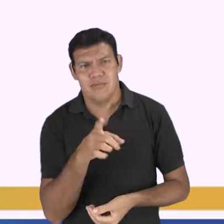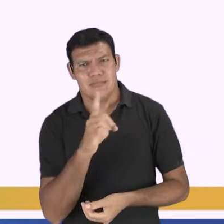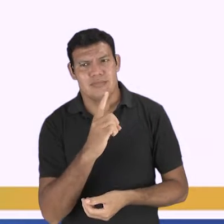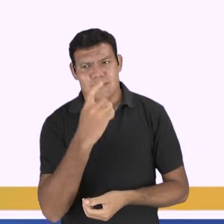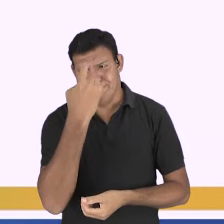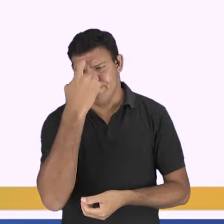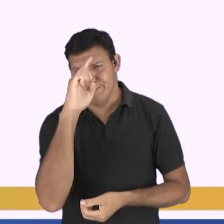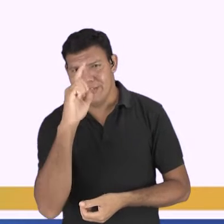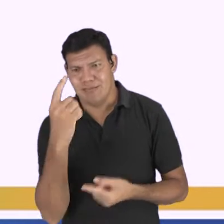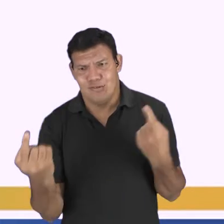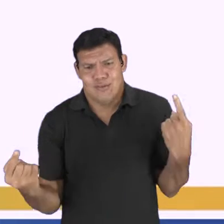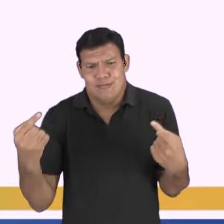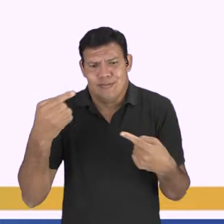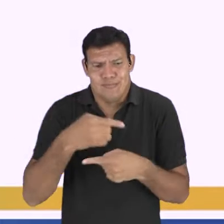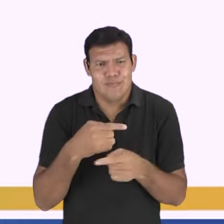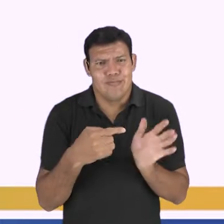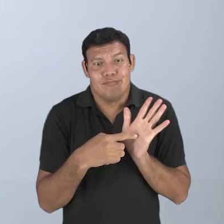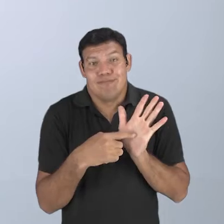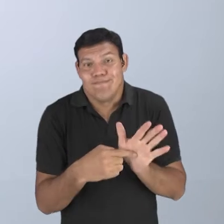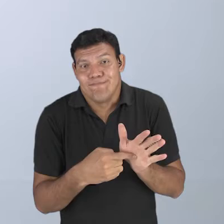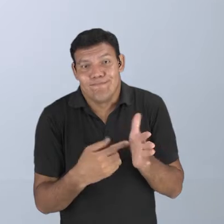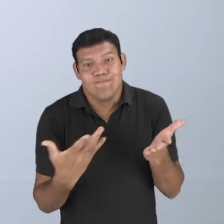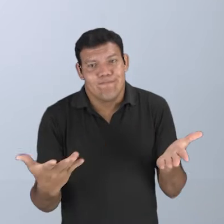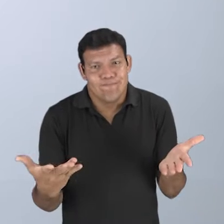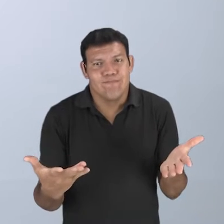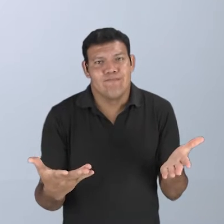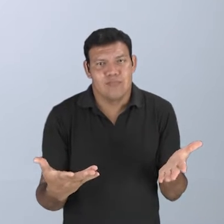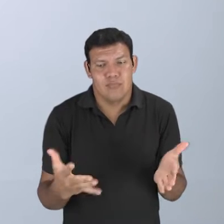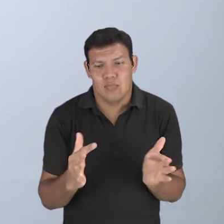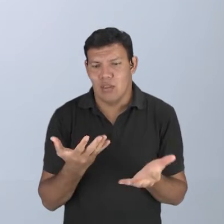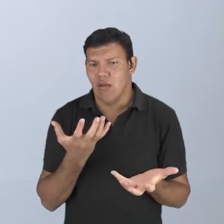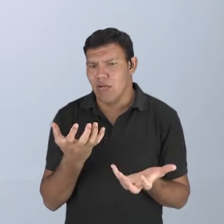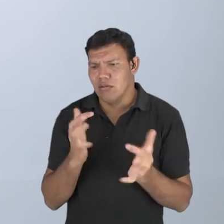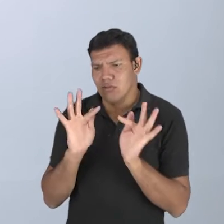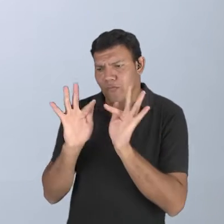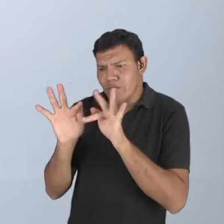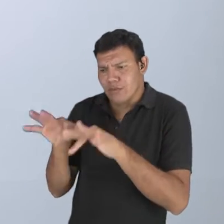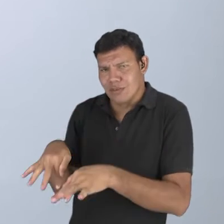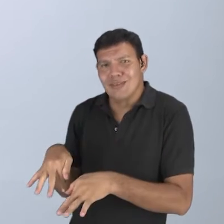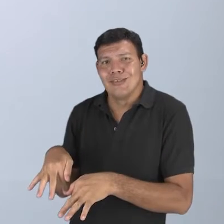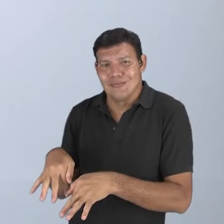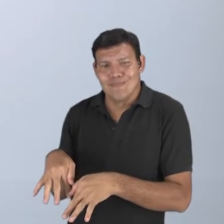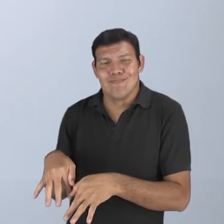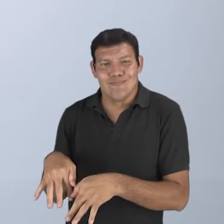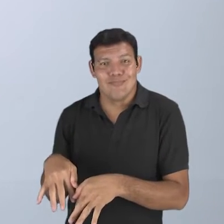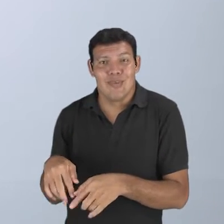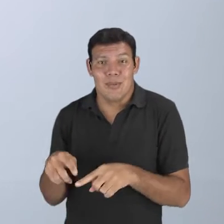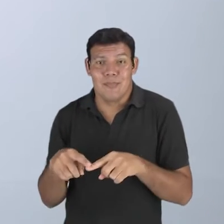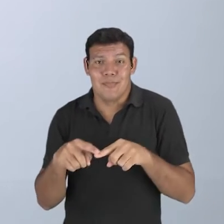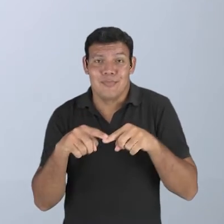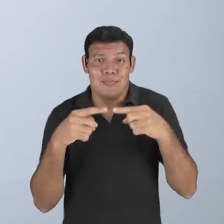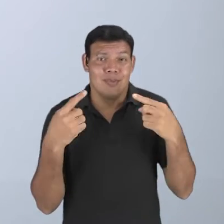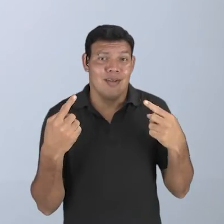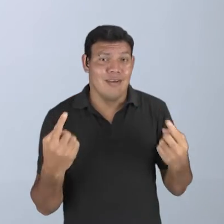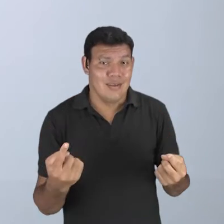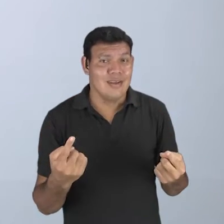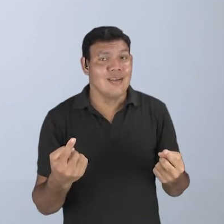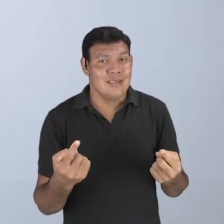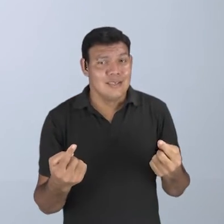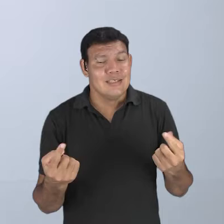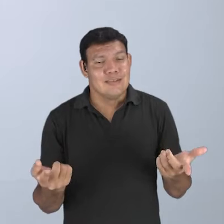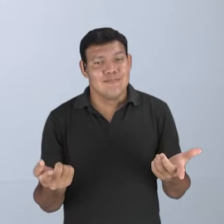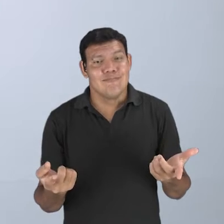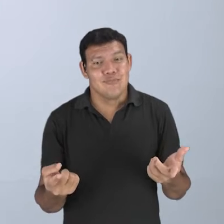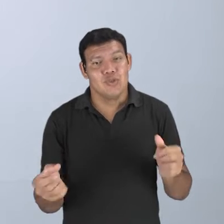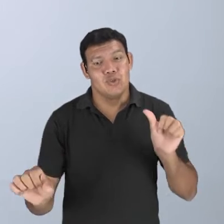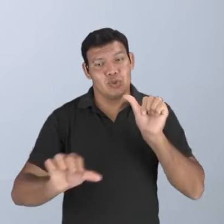quis apresentar, né? Eu quis mostrar que eu estava terminando e coloquei um operador de adversidade, por